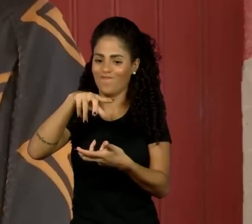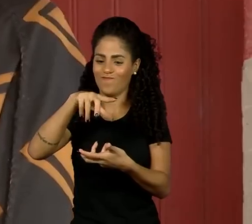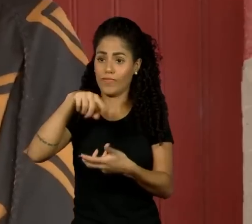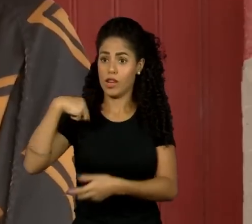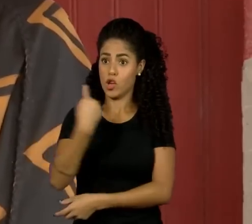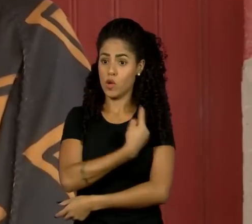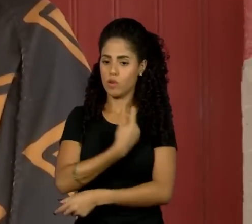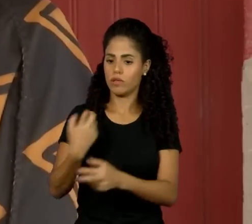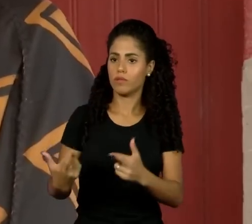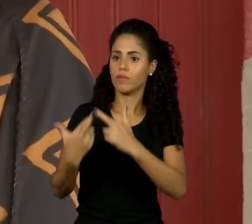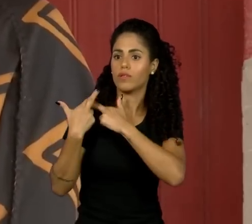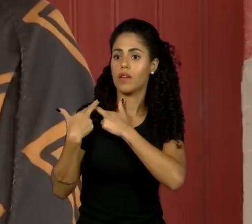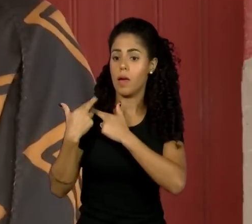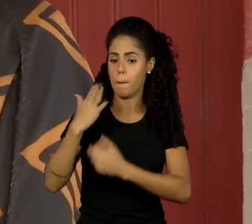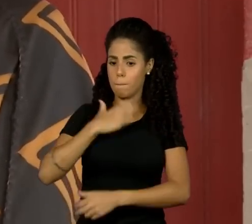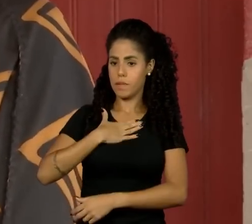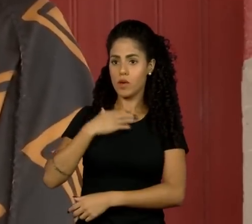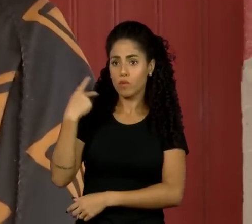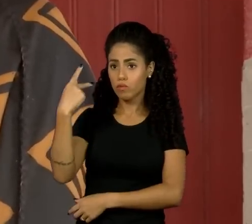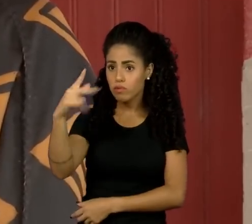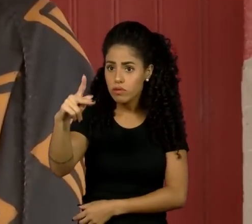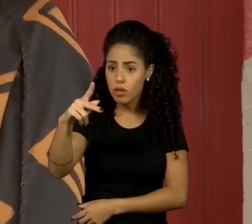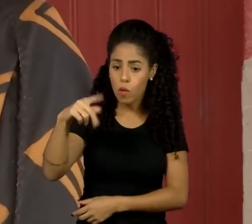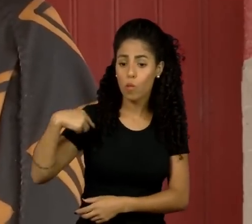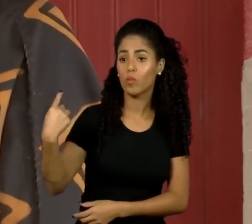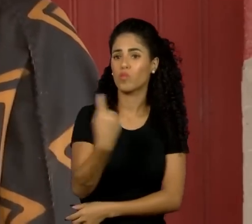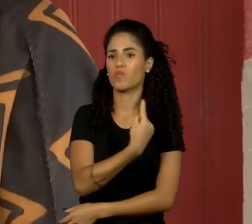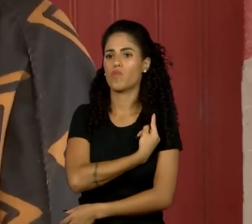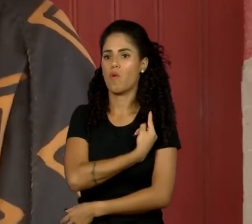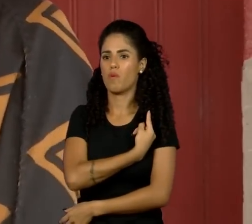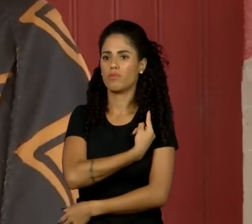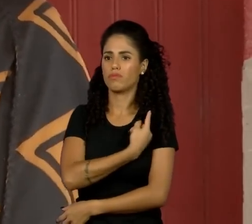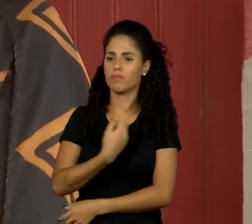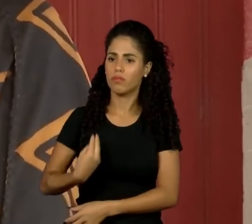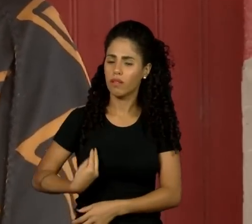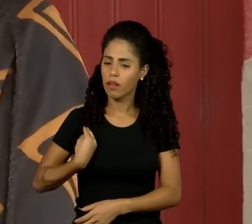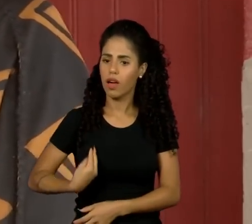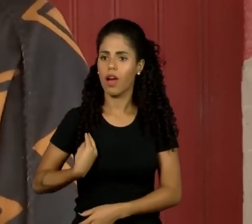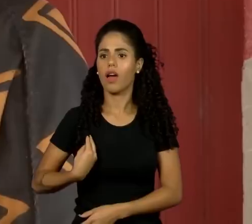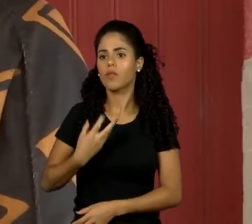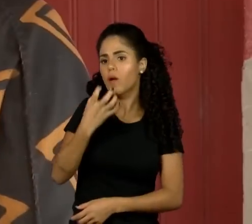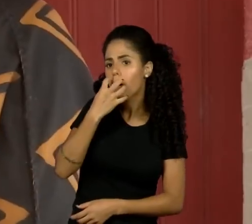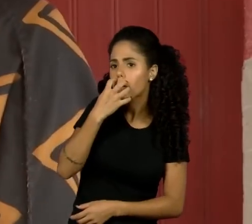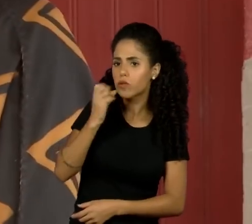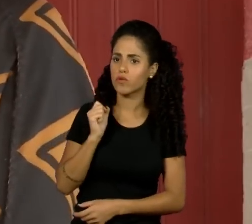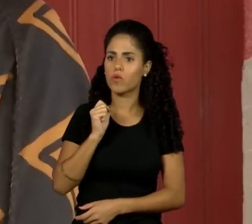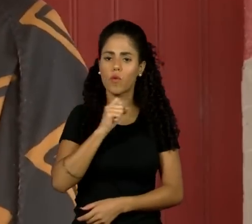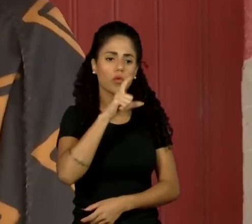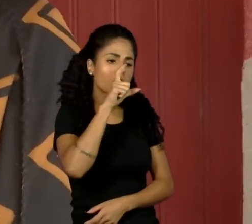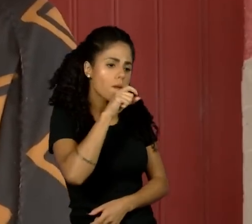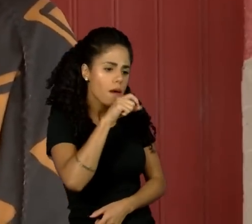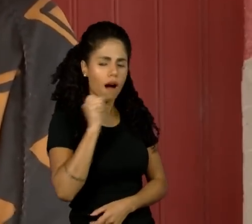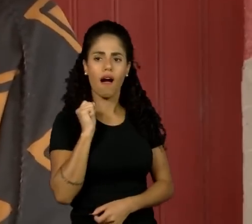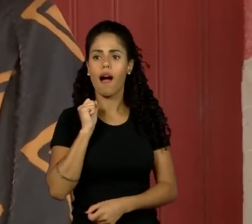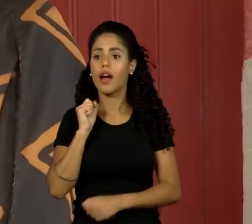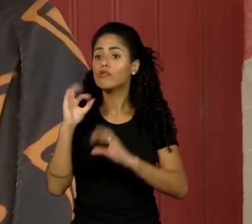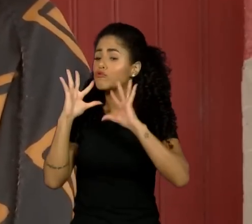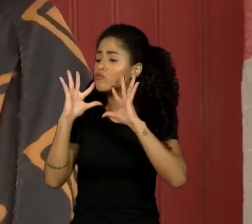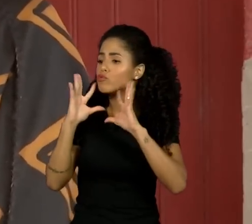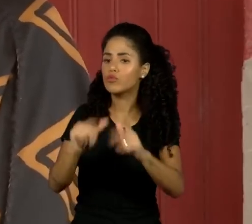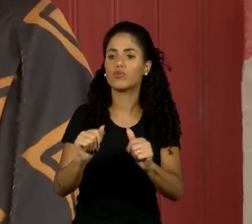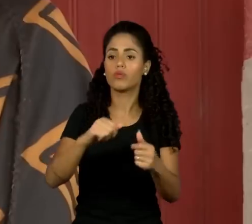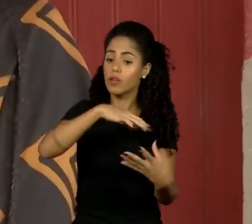nossa, é de cada um, é meu, é seu, entendeu? É do nosso cachorro, é do nosso papagaio, é do nosso periquito, é da nossa arara, é